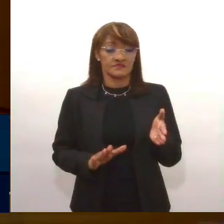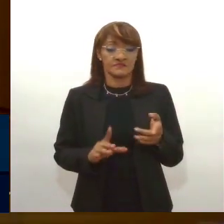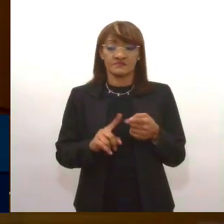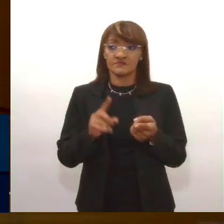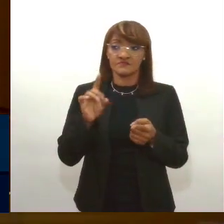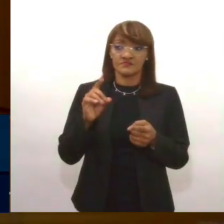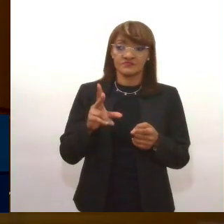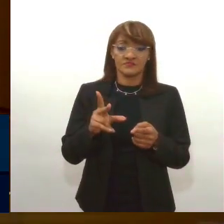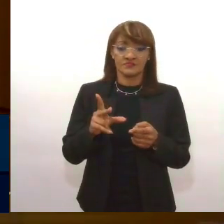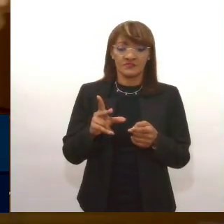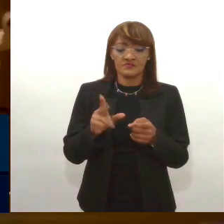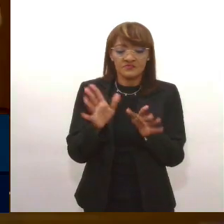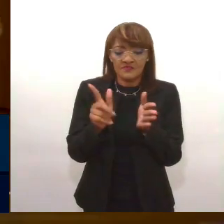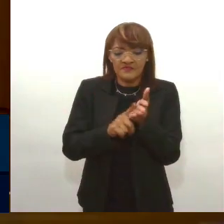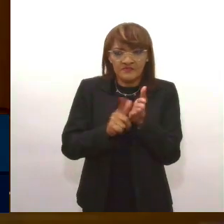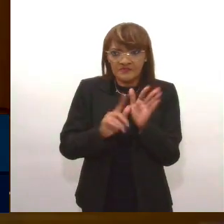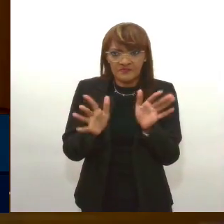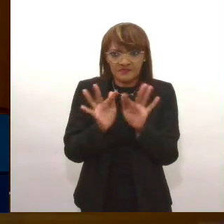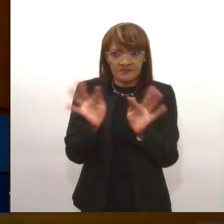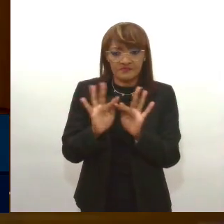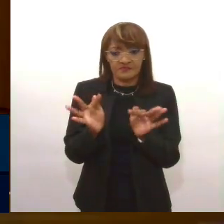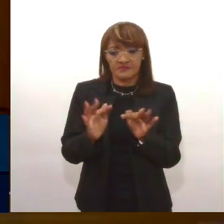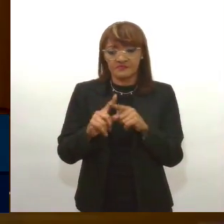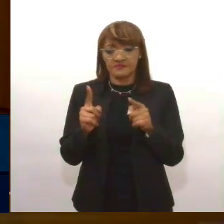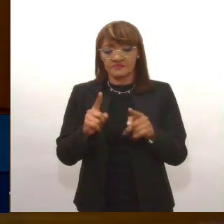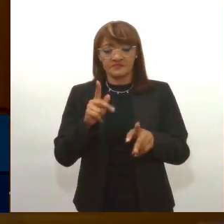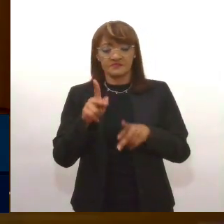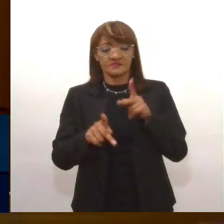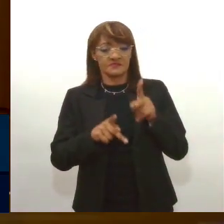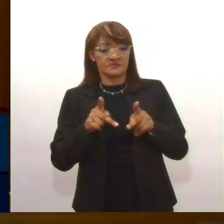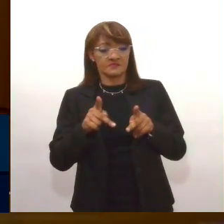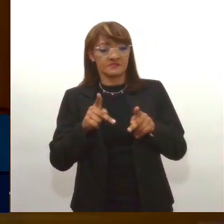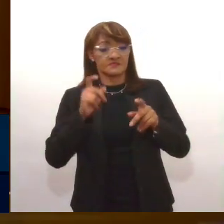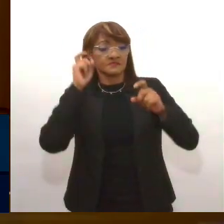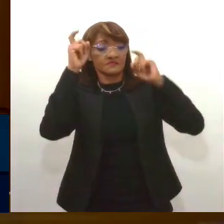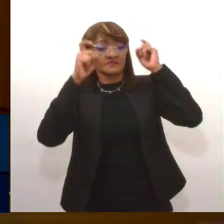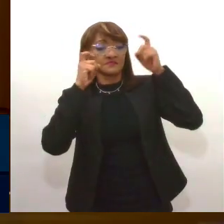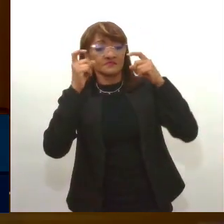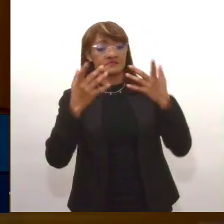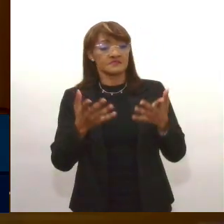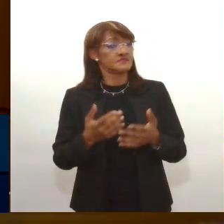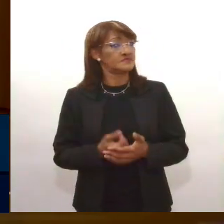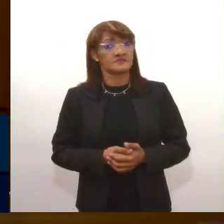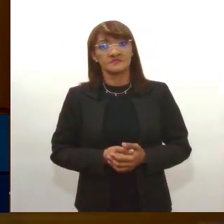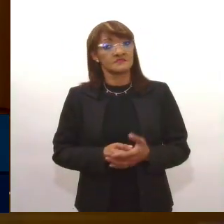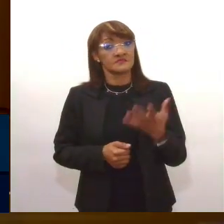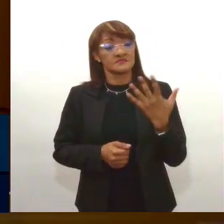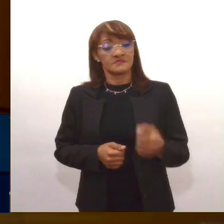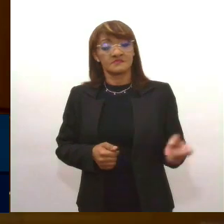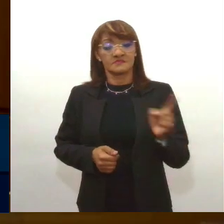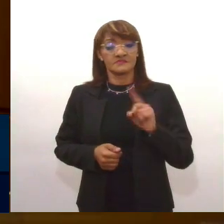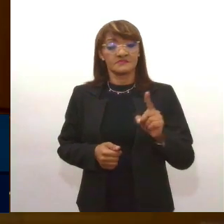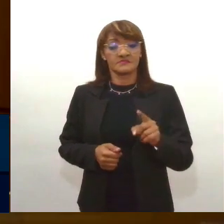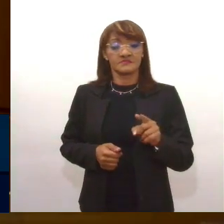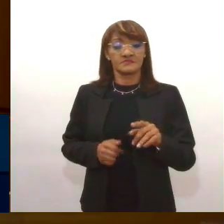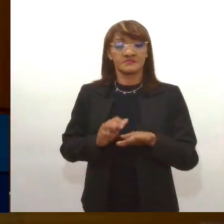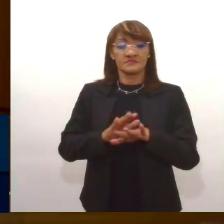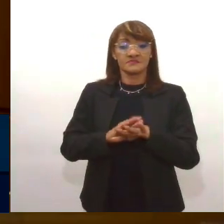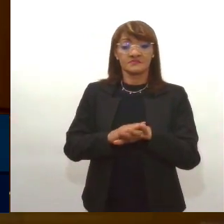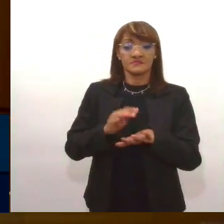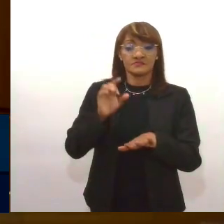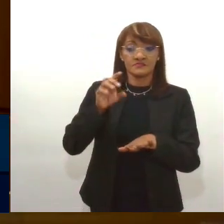eh não não aceitando os recibos só vai valer o que a pessoa fez né a